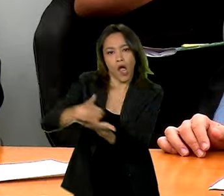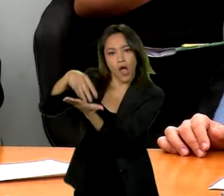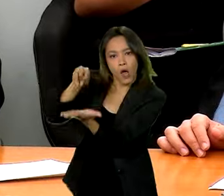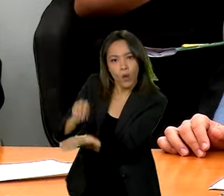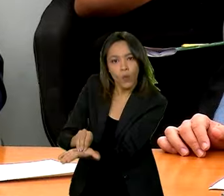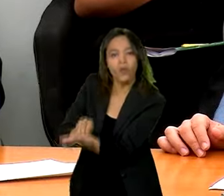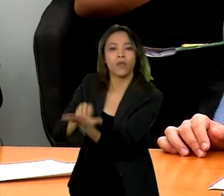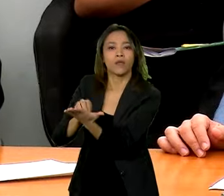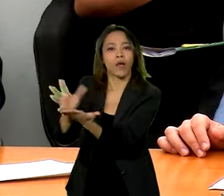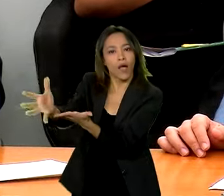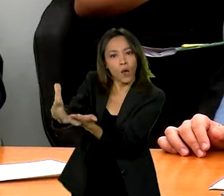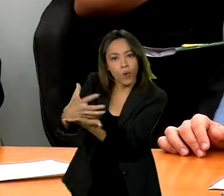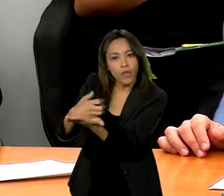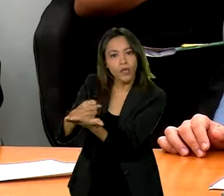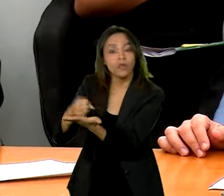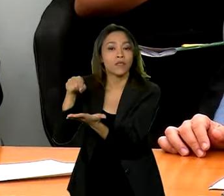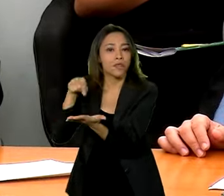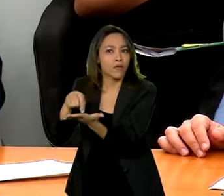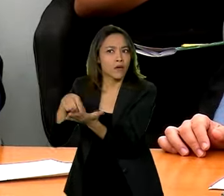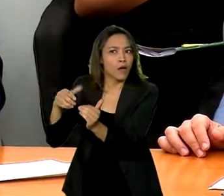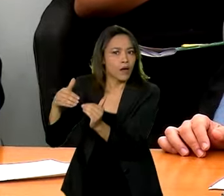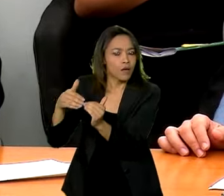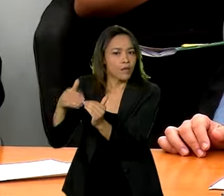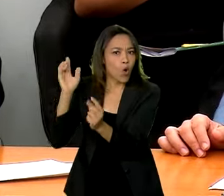muito acima do previsto